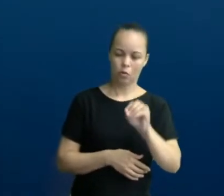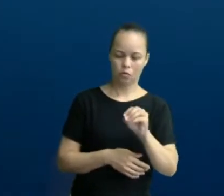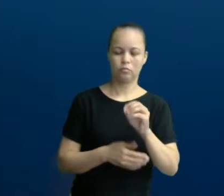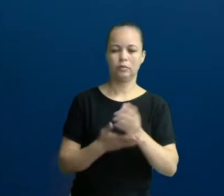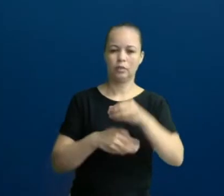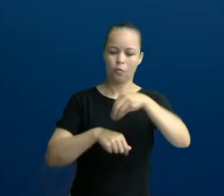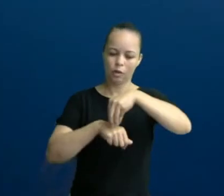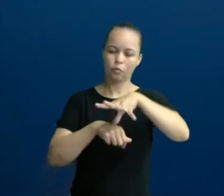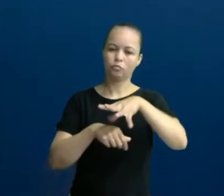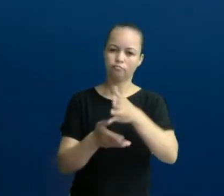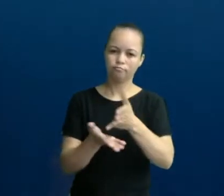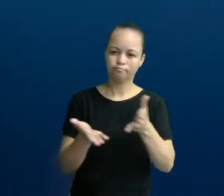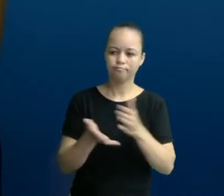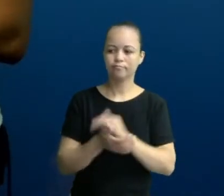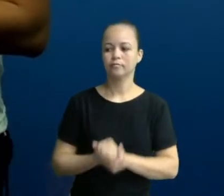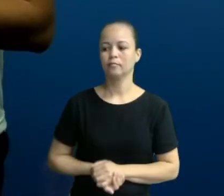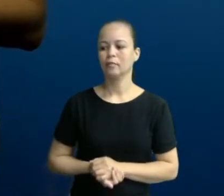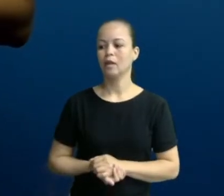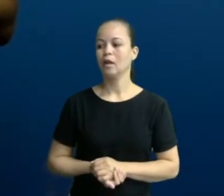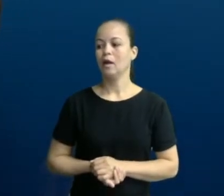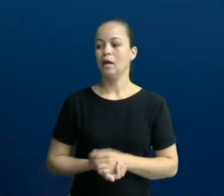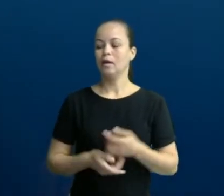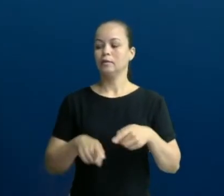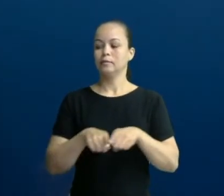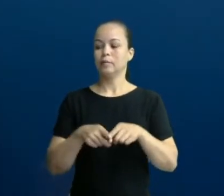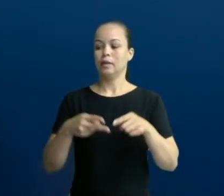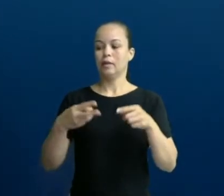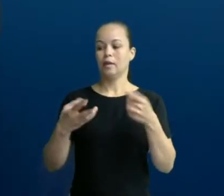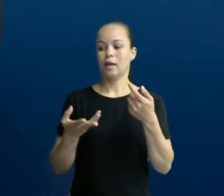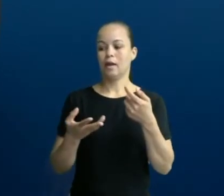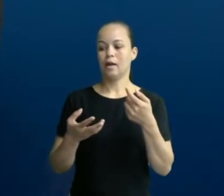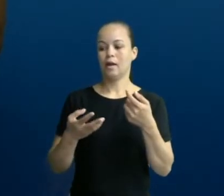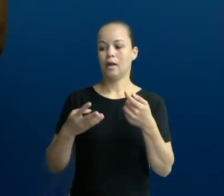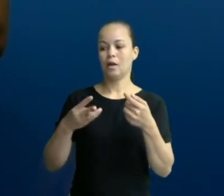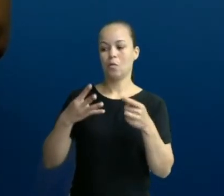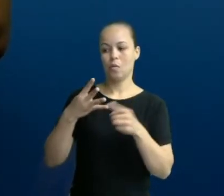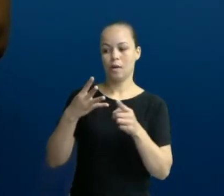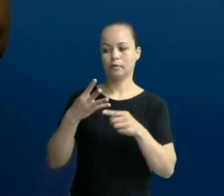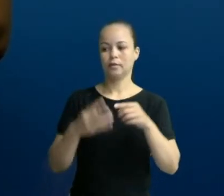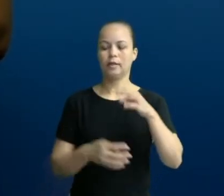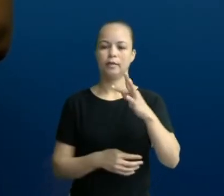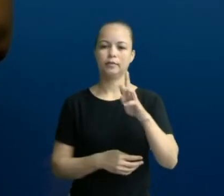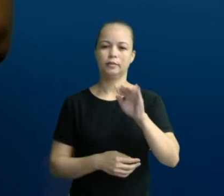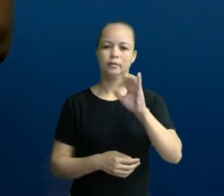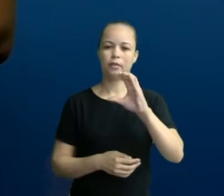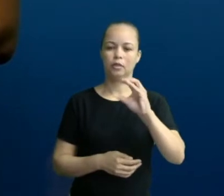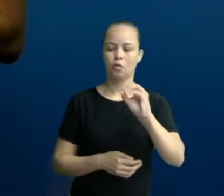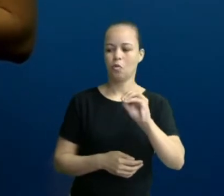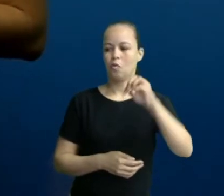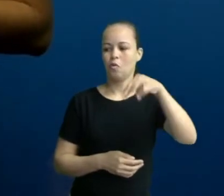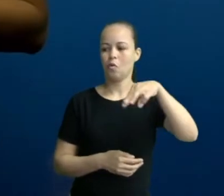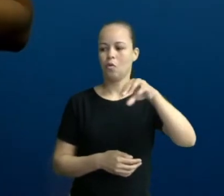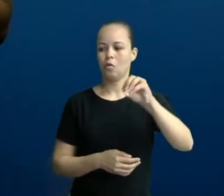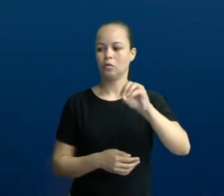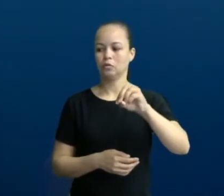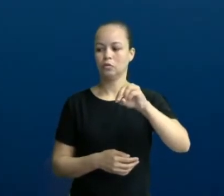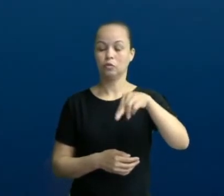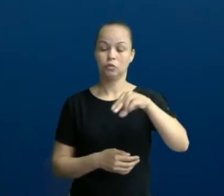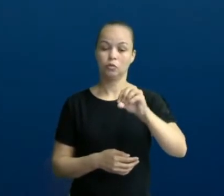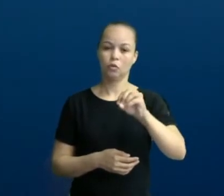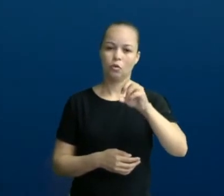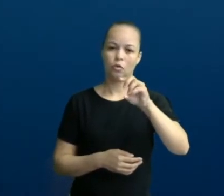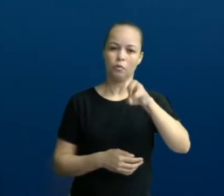nossa história de vida. A tricomoniase é uma doença que ela é uma doença que a gente pode classificar como uma IST,